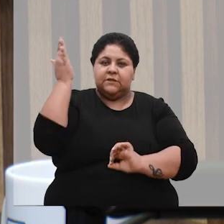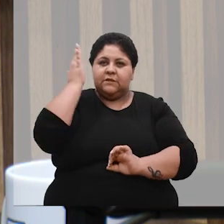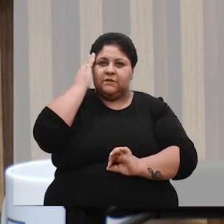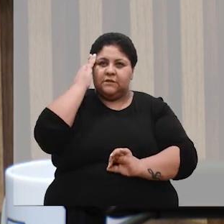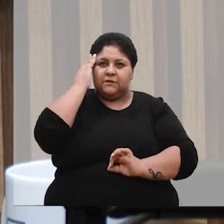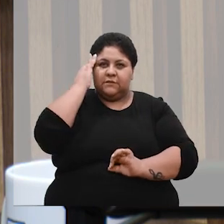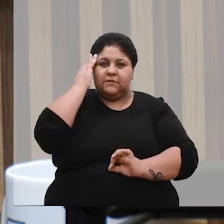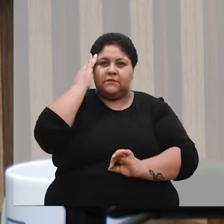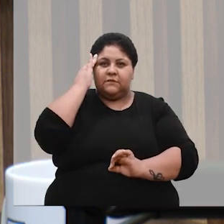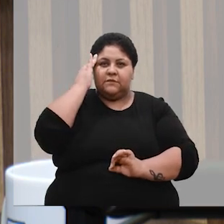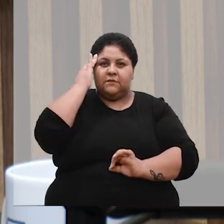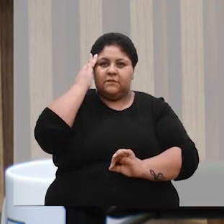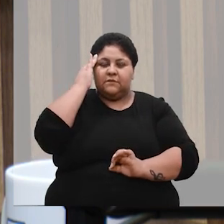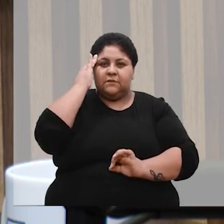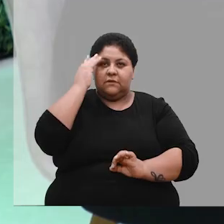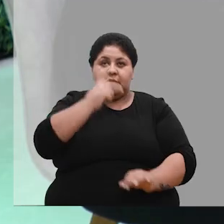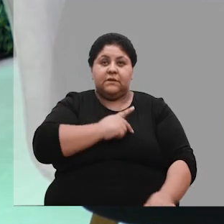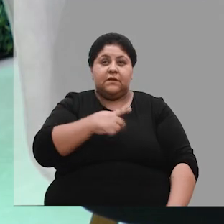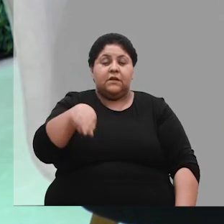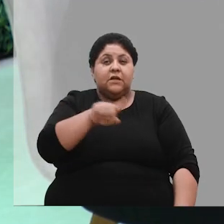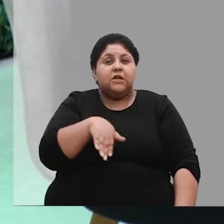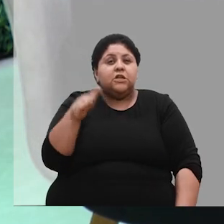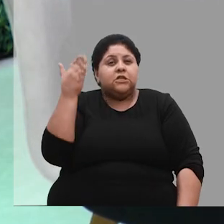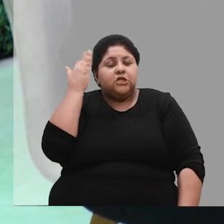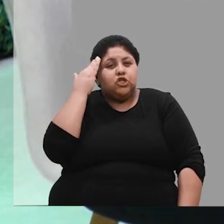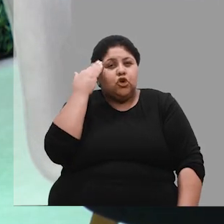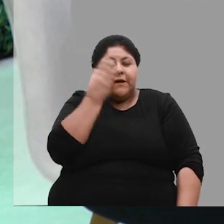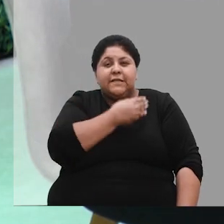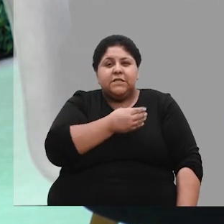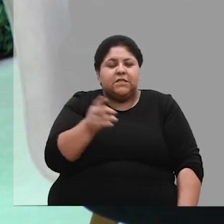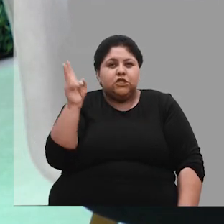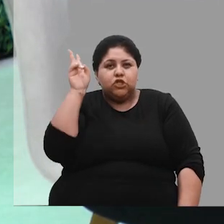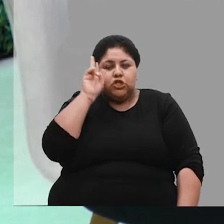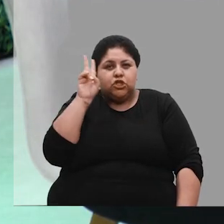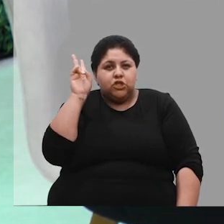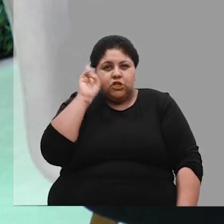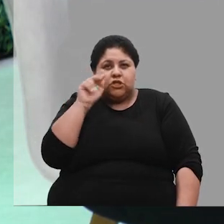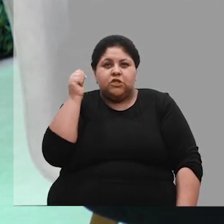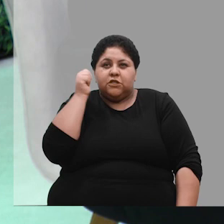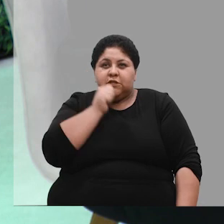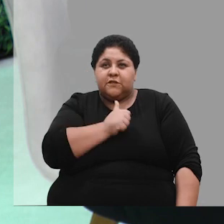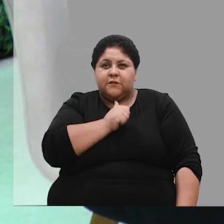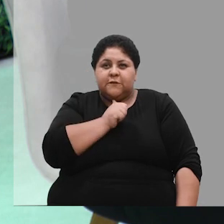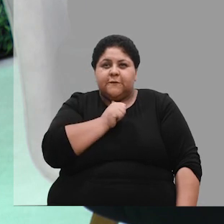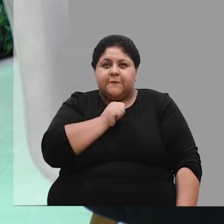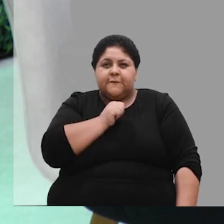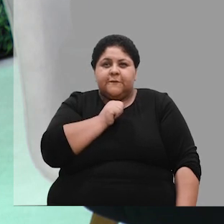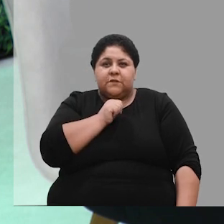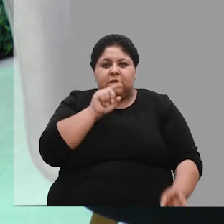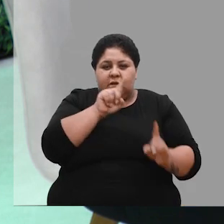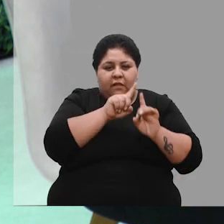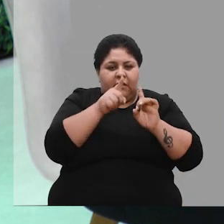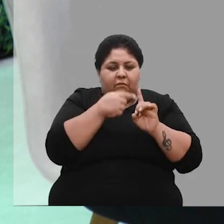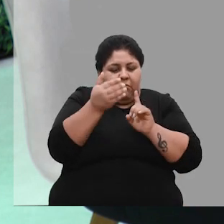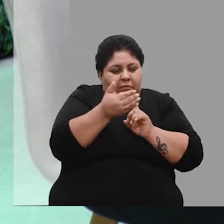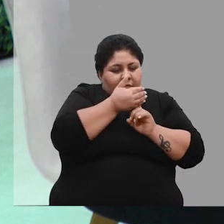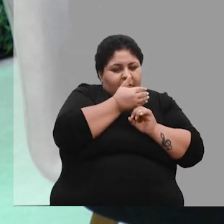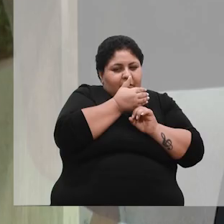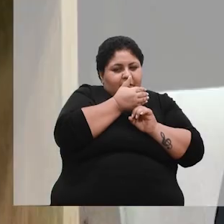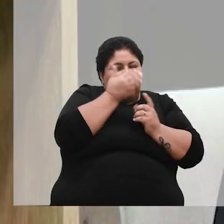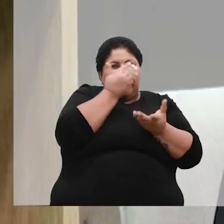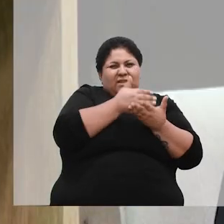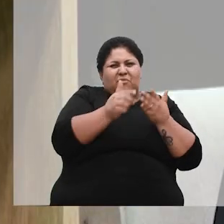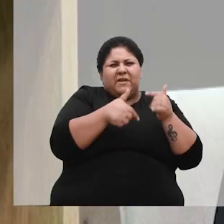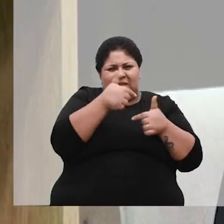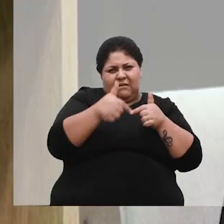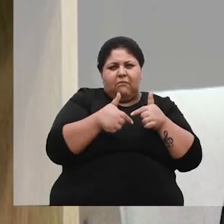perante a sociedade, sabe? Com certeza. Presidente, a gente conhece muitas histórias de mulheres que escondem a gravidez justamente